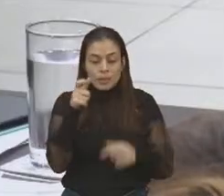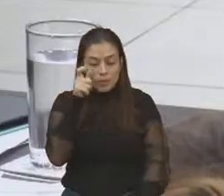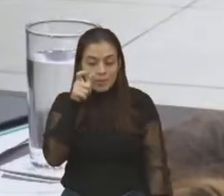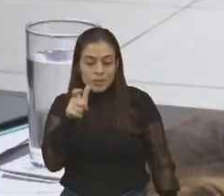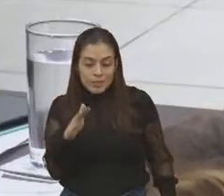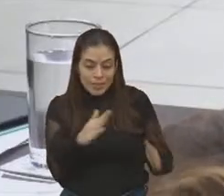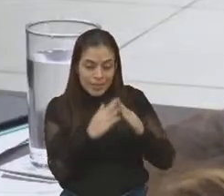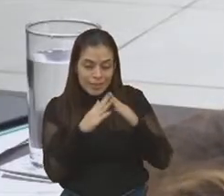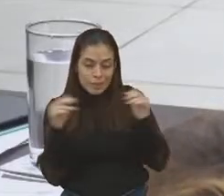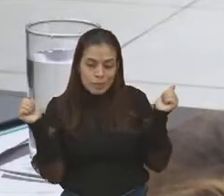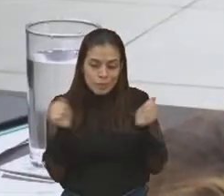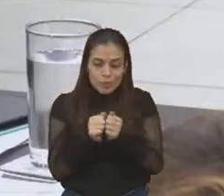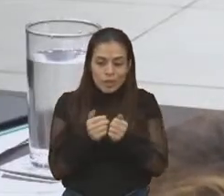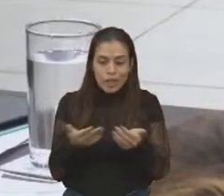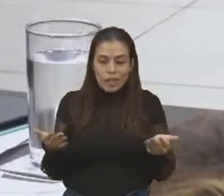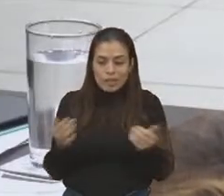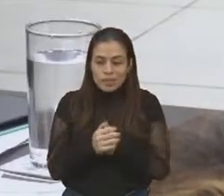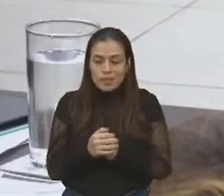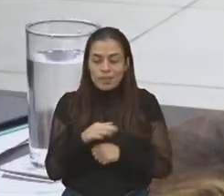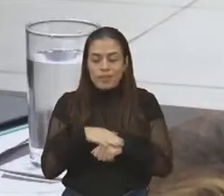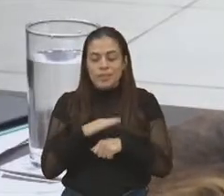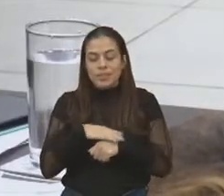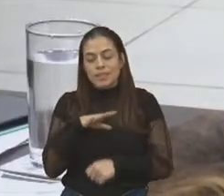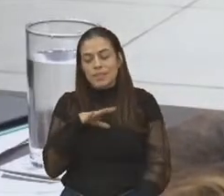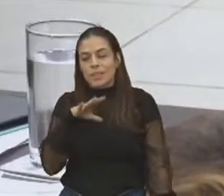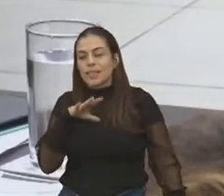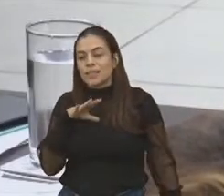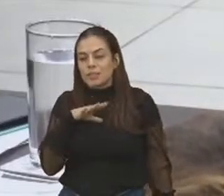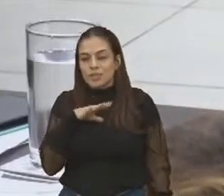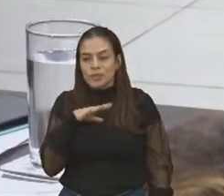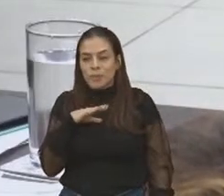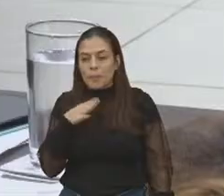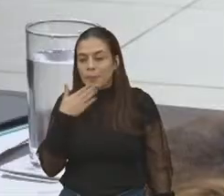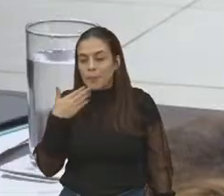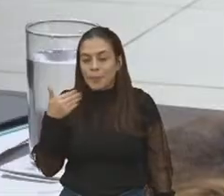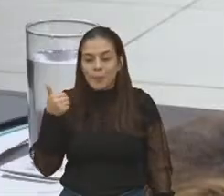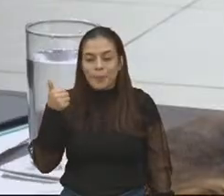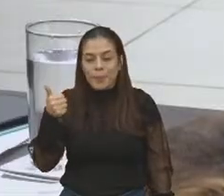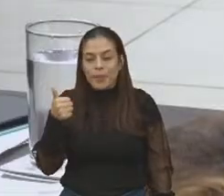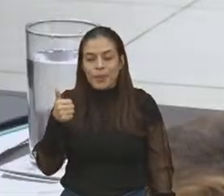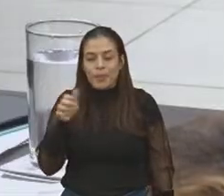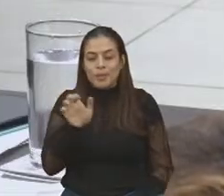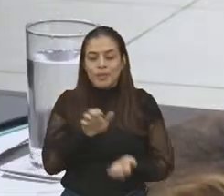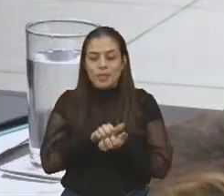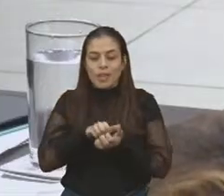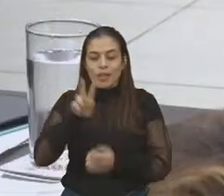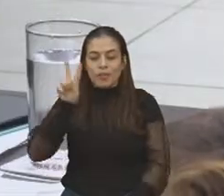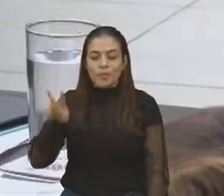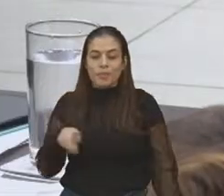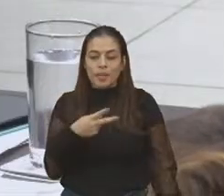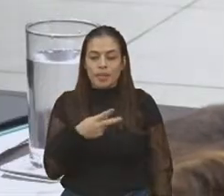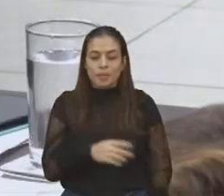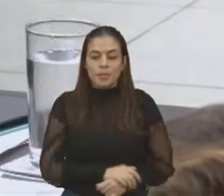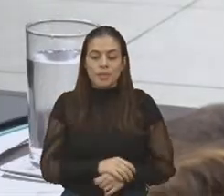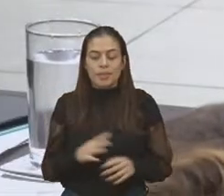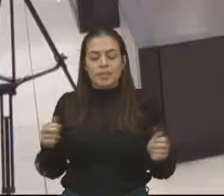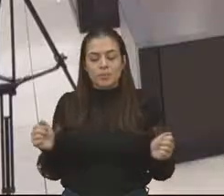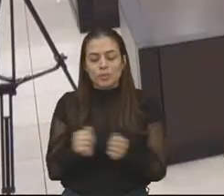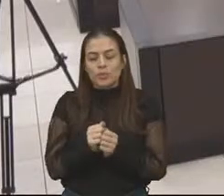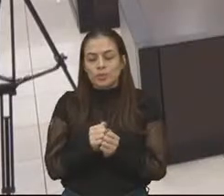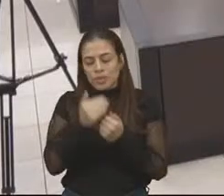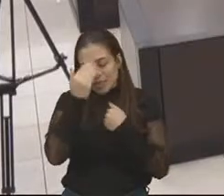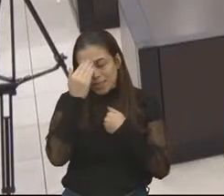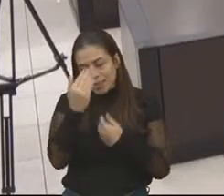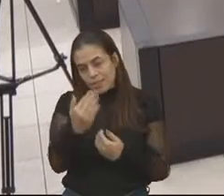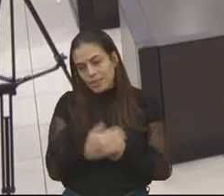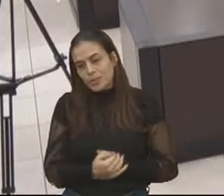e estamos juntos aí, viu? Para nós fazer uma cidade, a cidade melhor que vai se chamar Jacareí do Vale Paraíba. Estamos juntos. Agradeço,